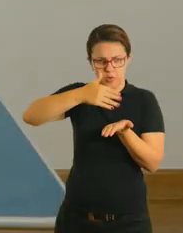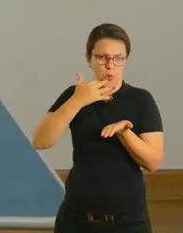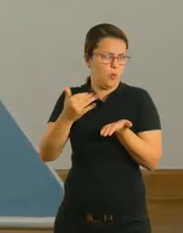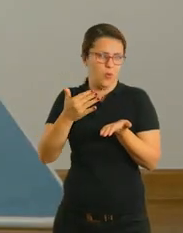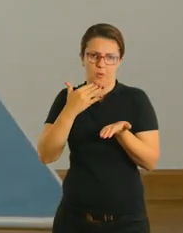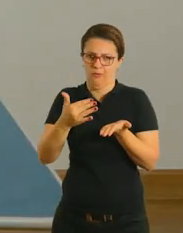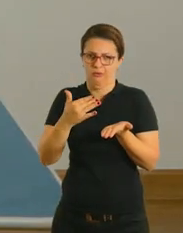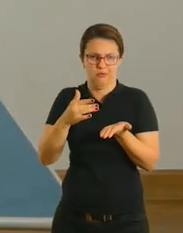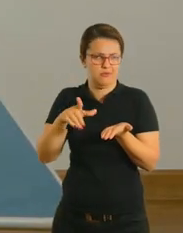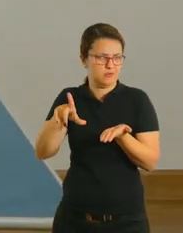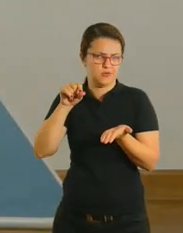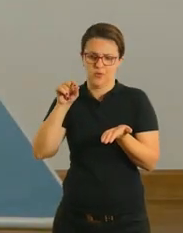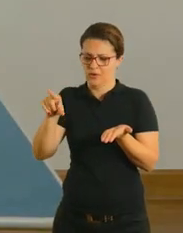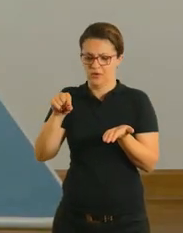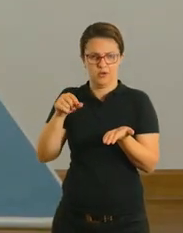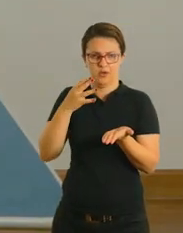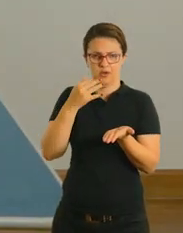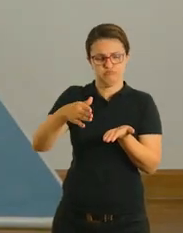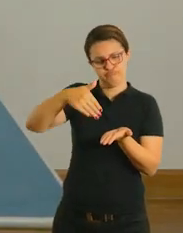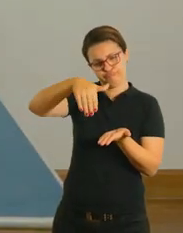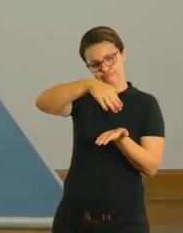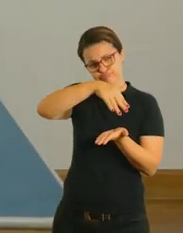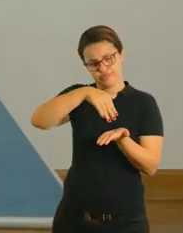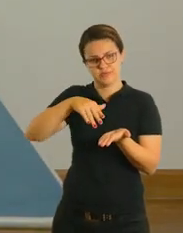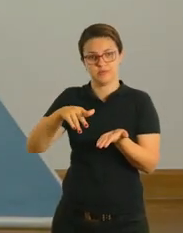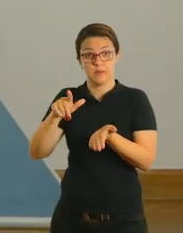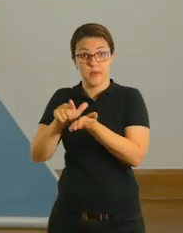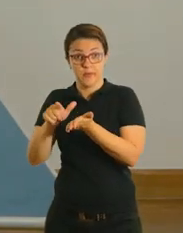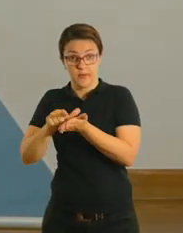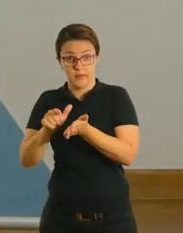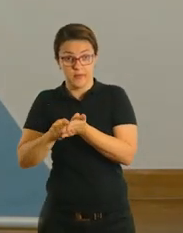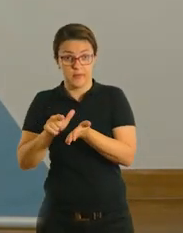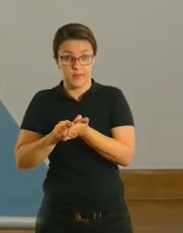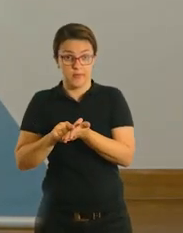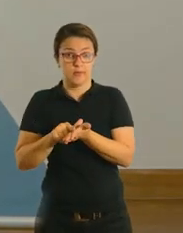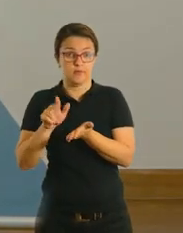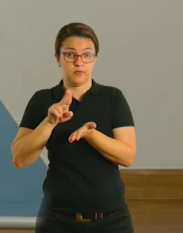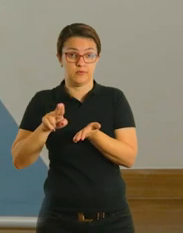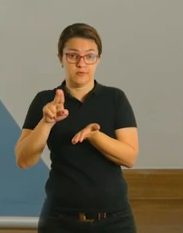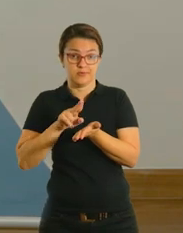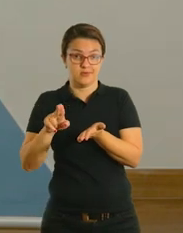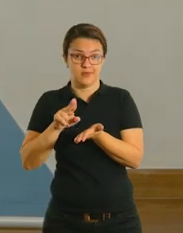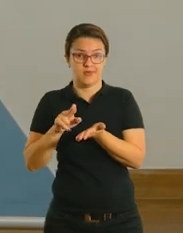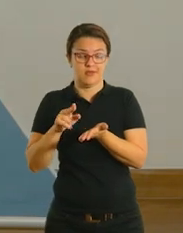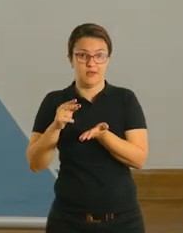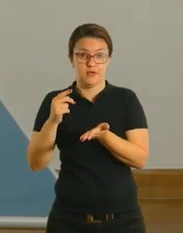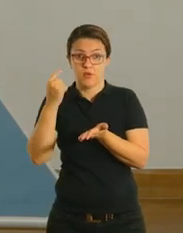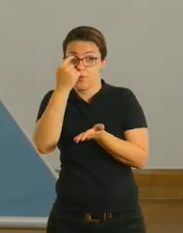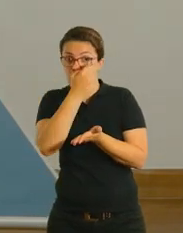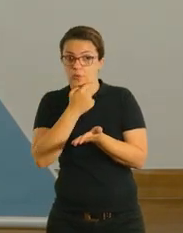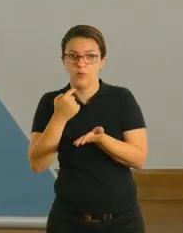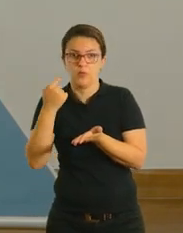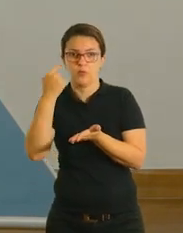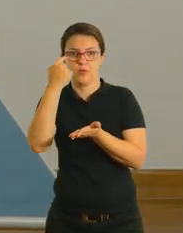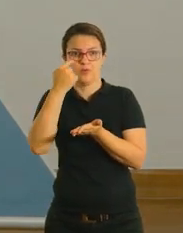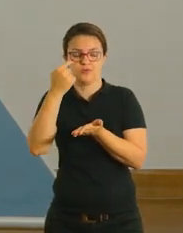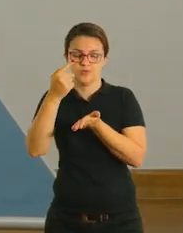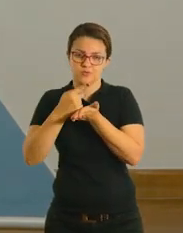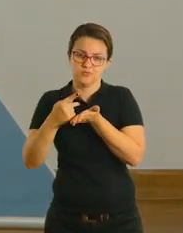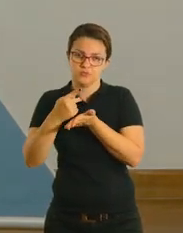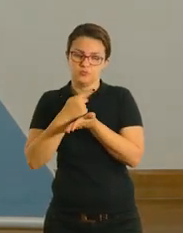quiserem. E aí, vocês vão precisar de uma folha, pode ser sulfite, fazer carinhas. Desenhe uma